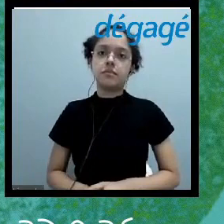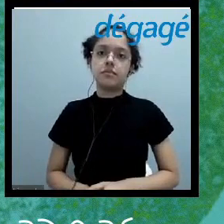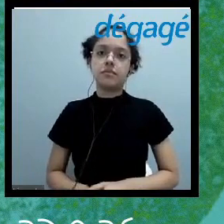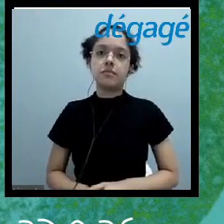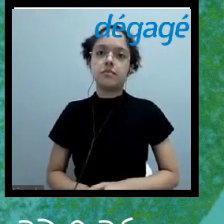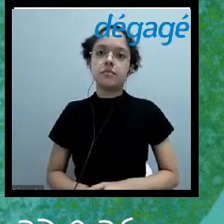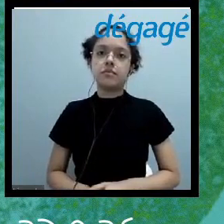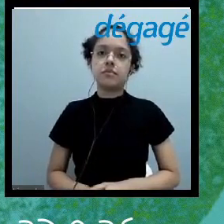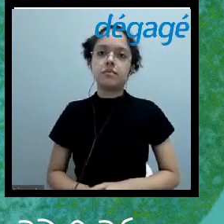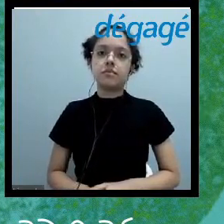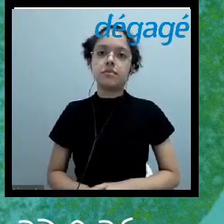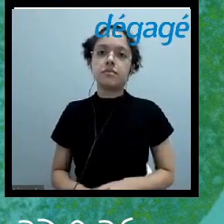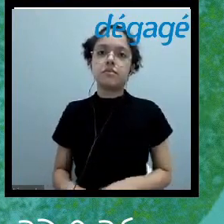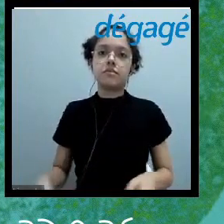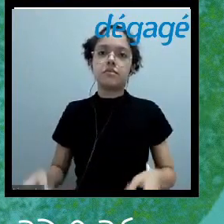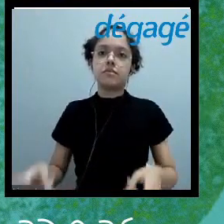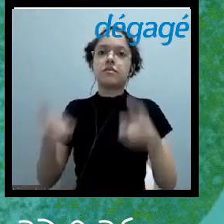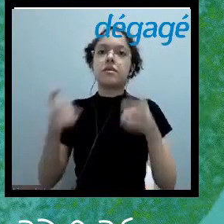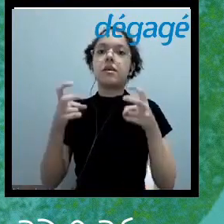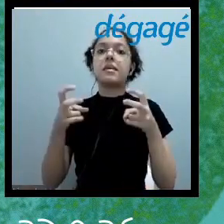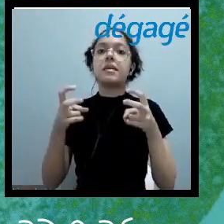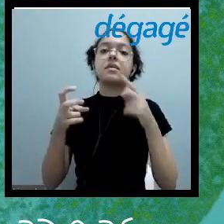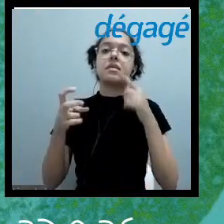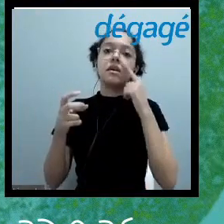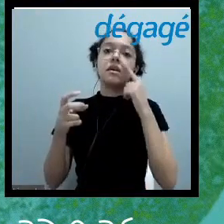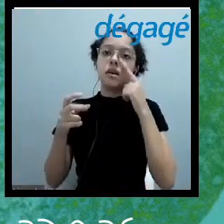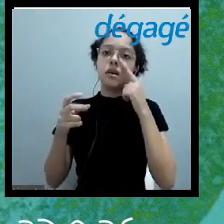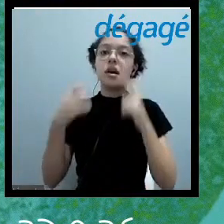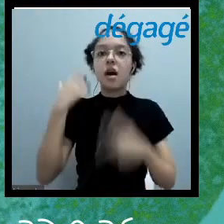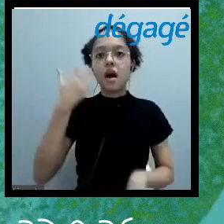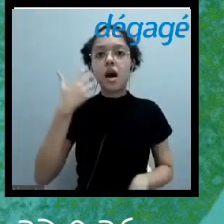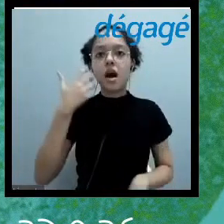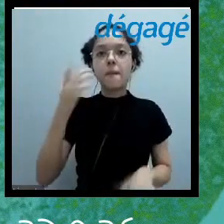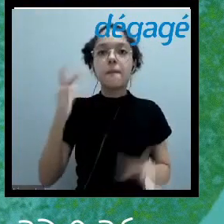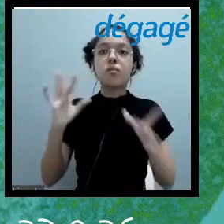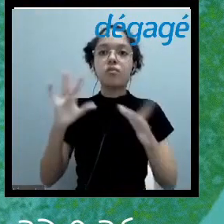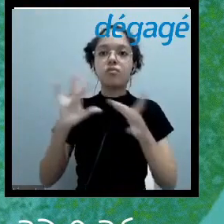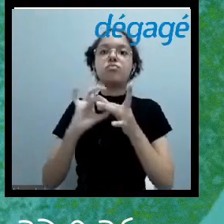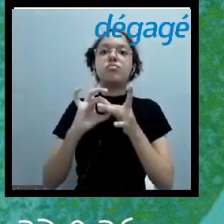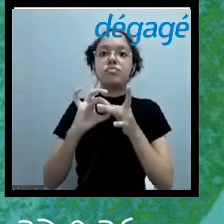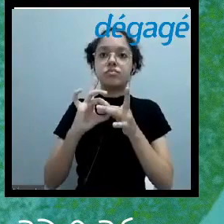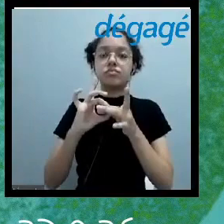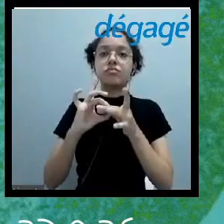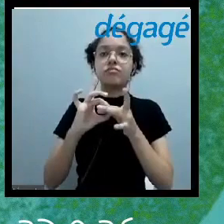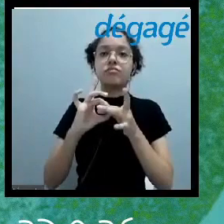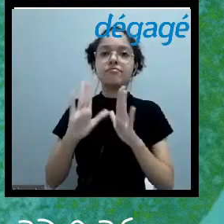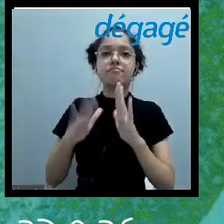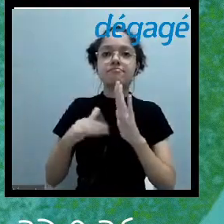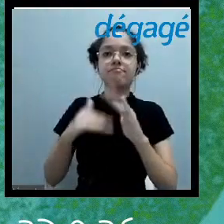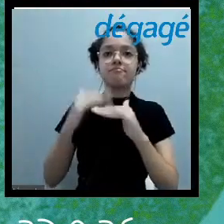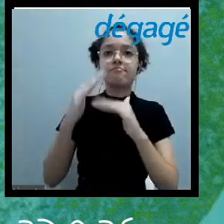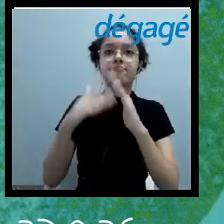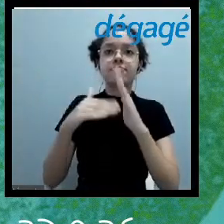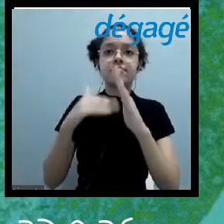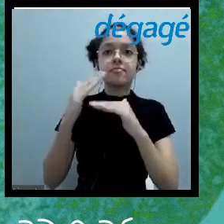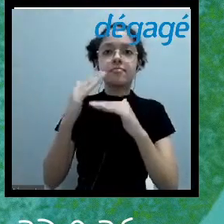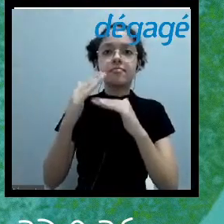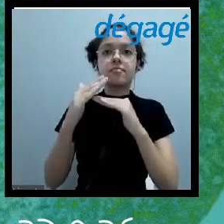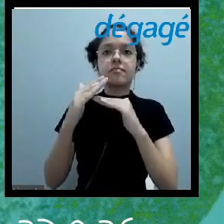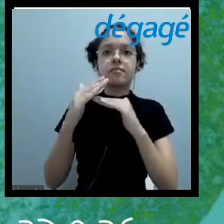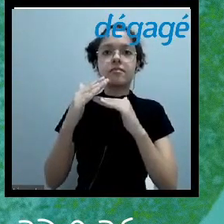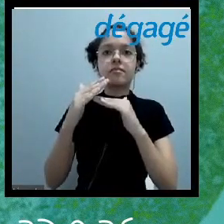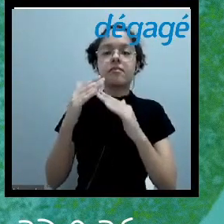muito isso, por exemplo, a música tem um caráter muito socializador, às vezes. Eu entrava,